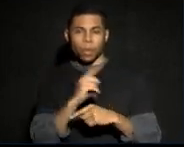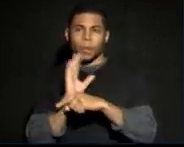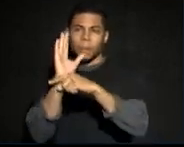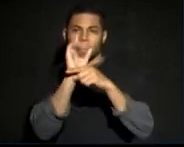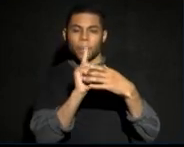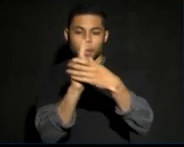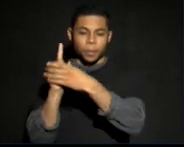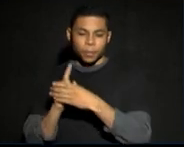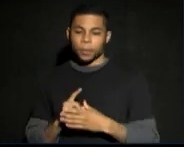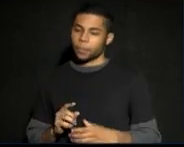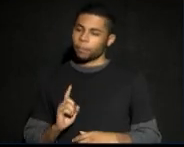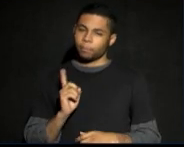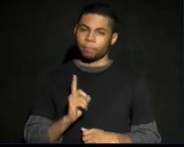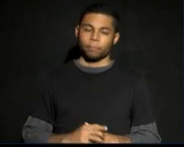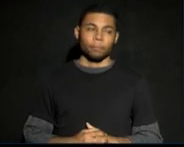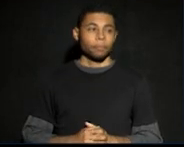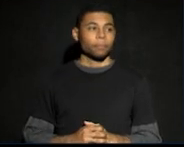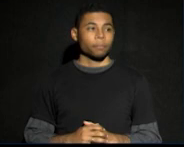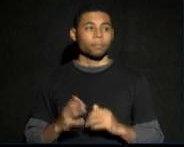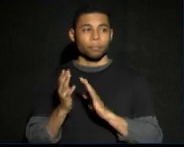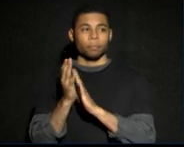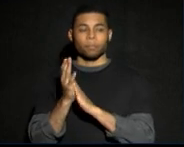partido ao bem vai ter problema